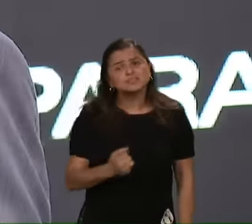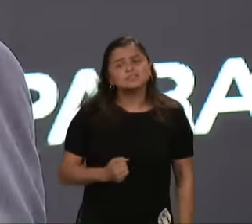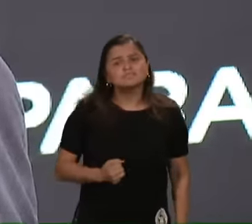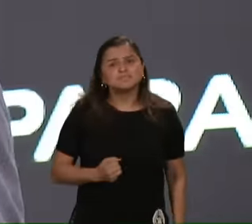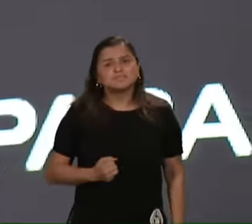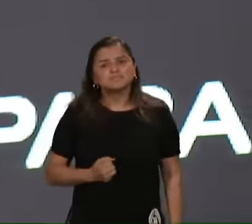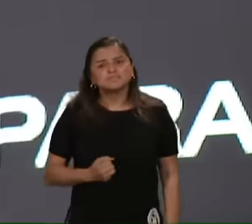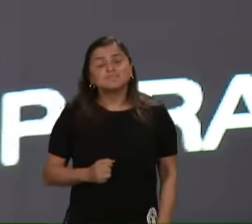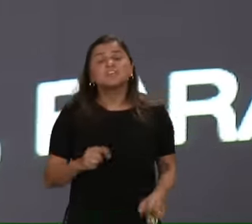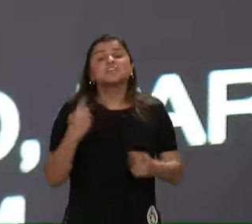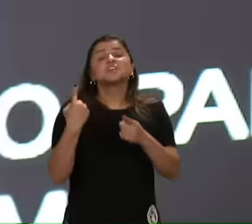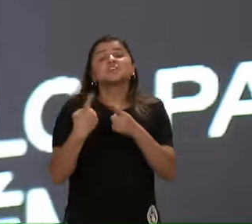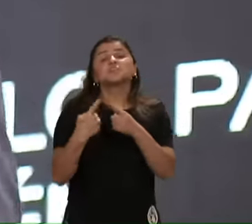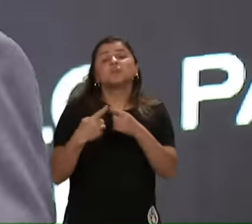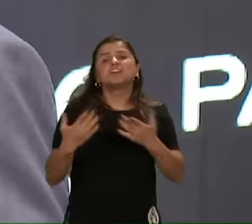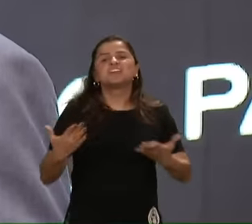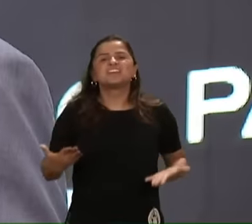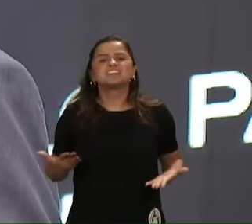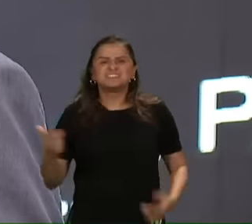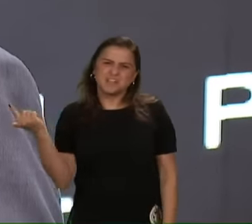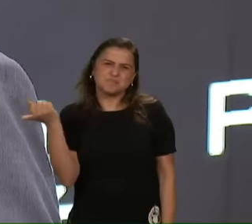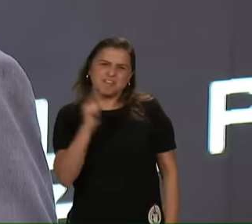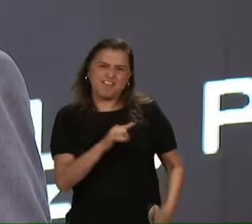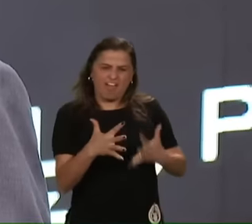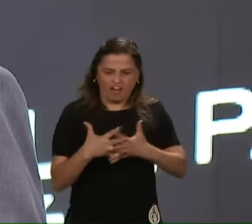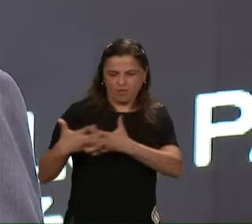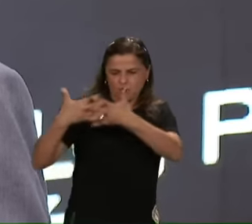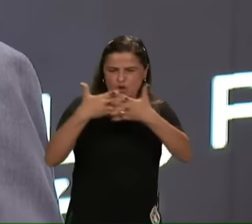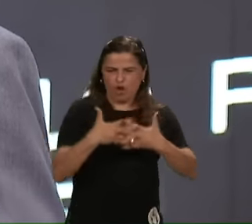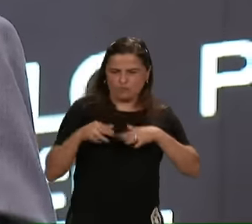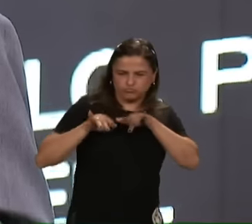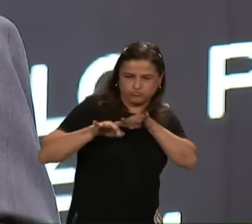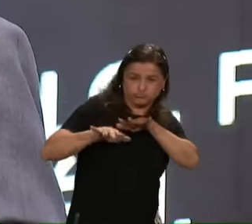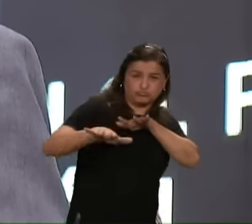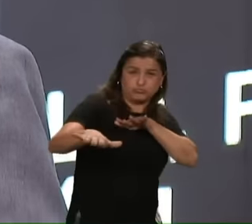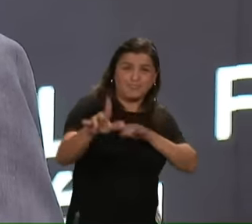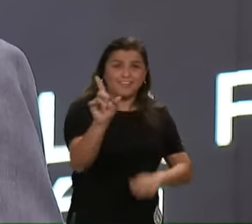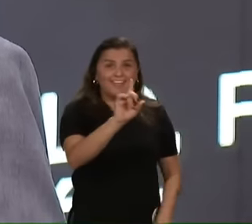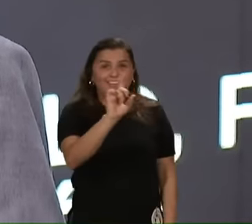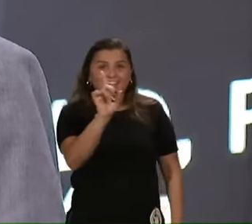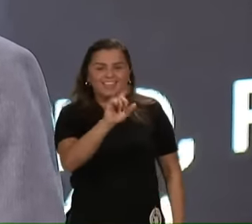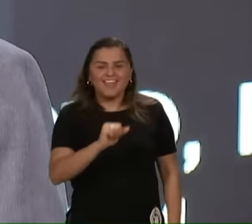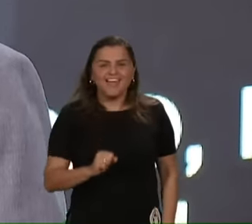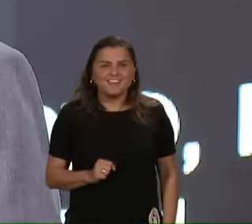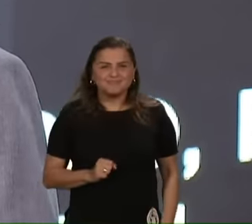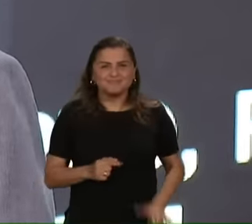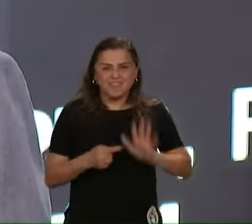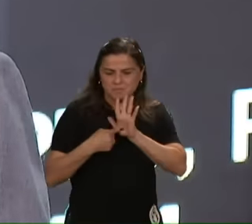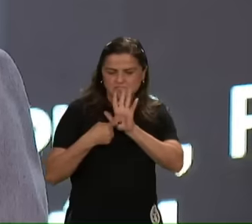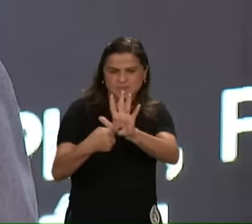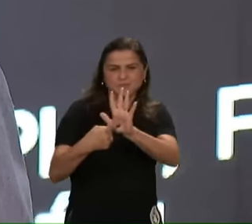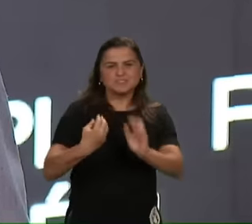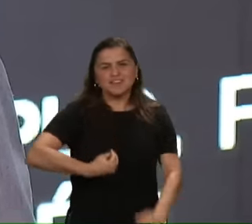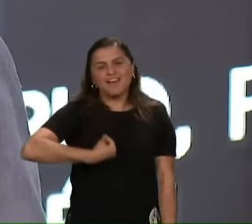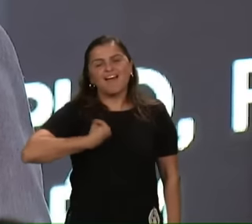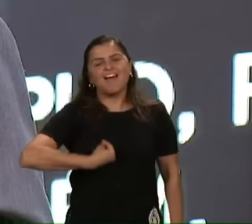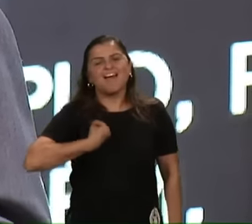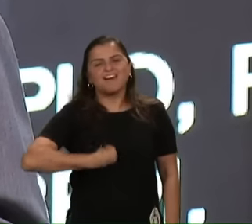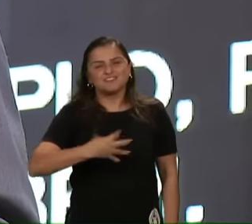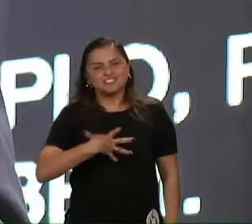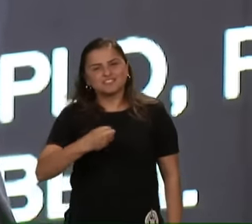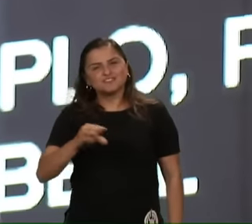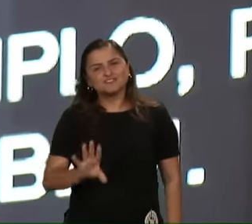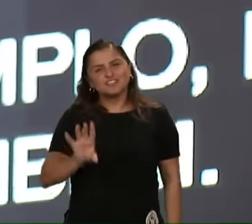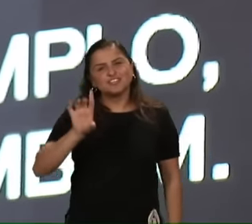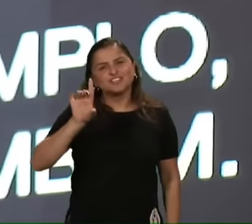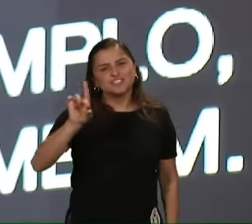Não é para ganhar uma frota de caminhões, não. É para ter a manifestação da vida do seu Filho